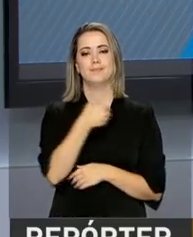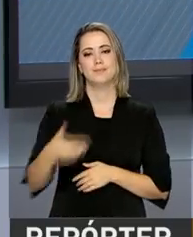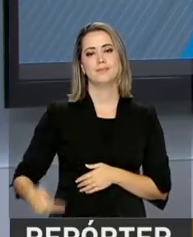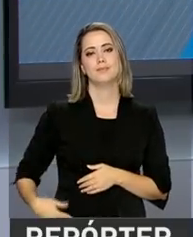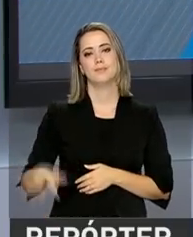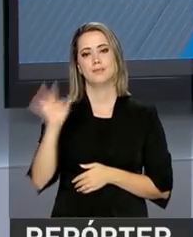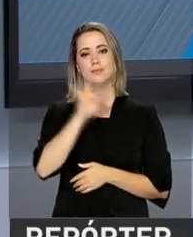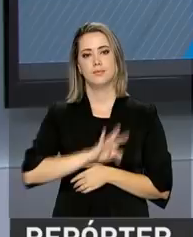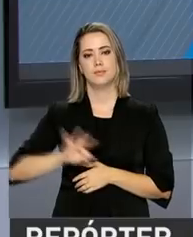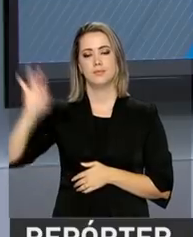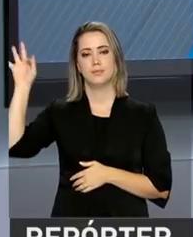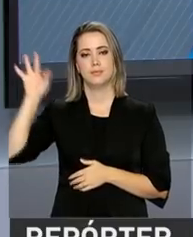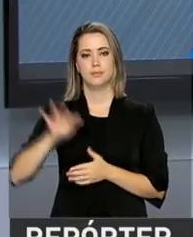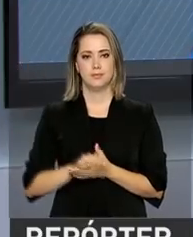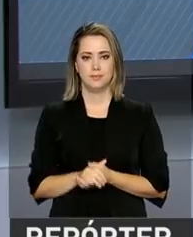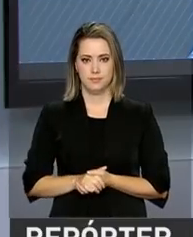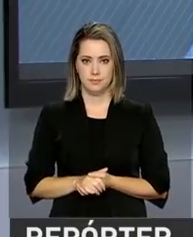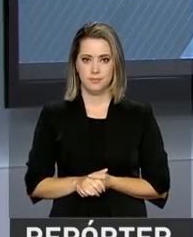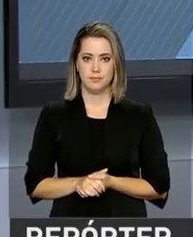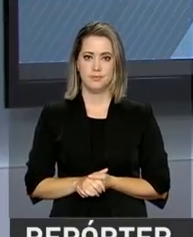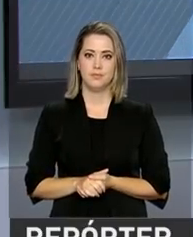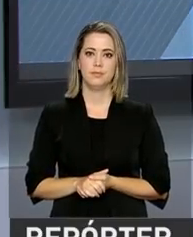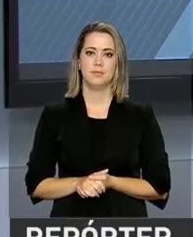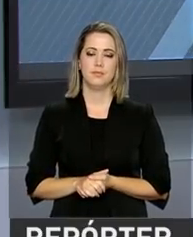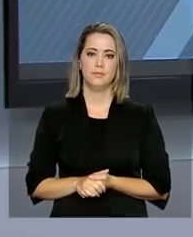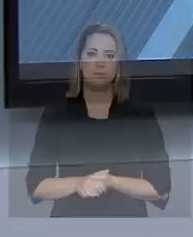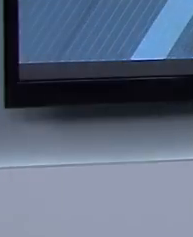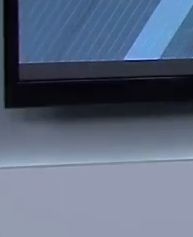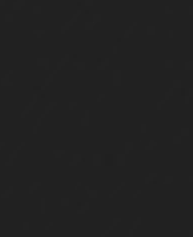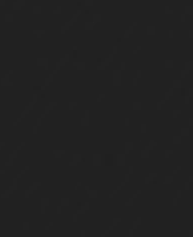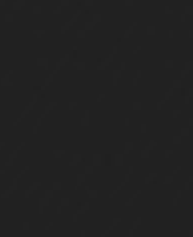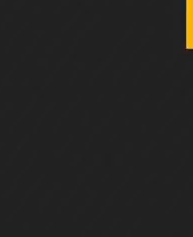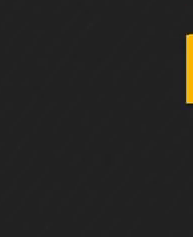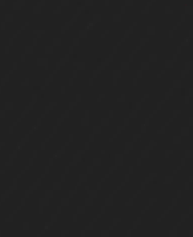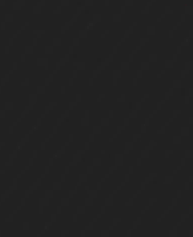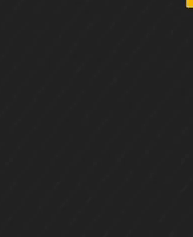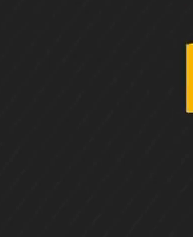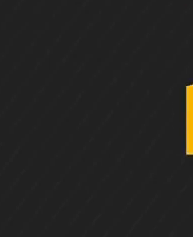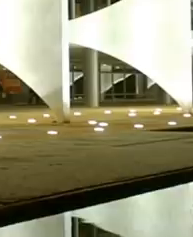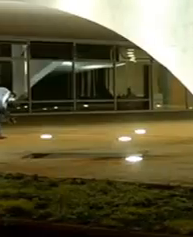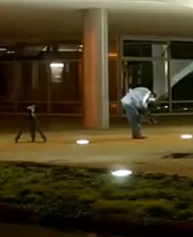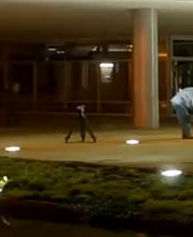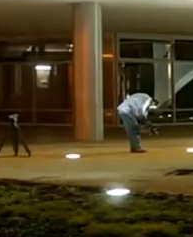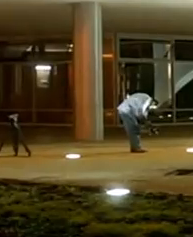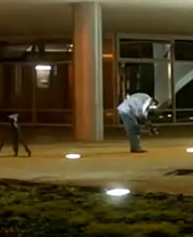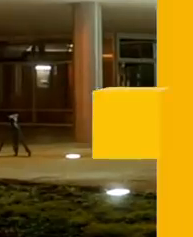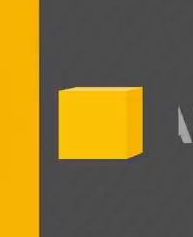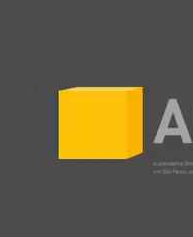gente aqui na NBR, a TV do Governo Federal.